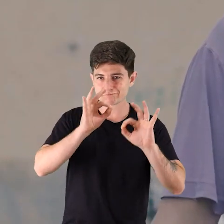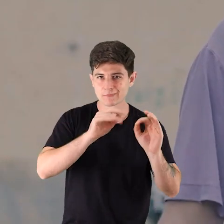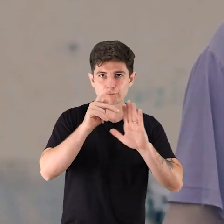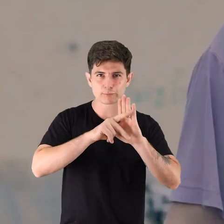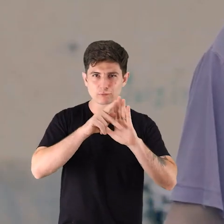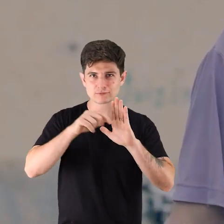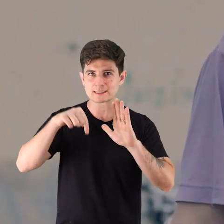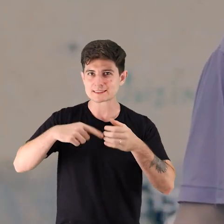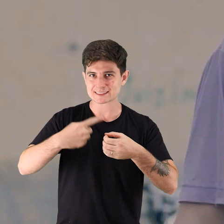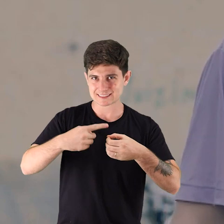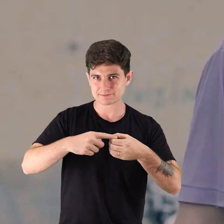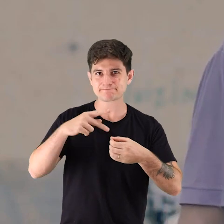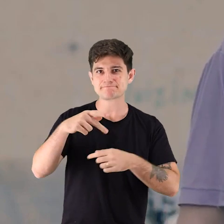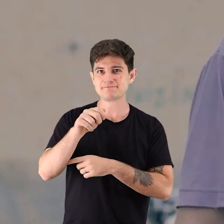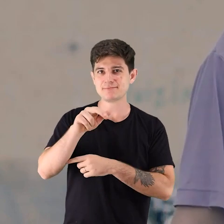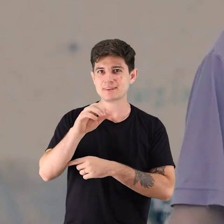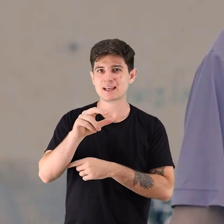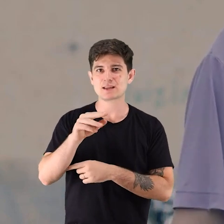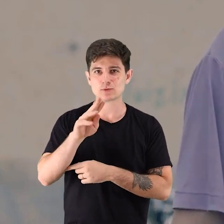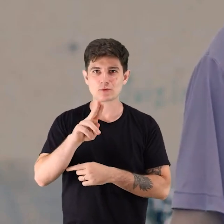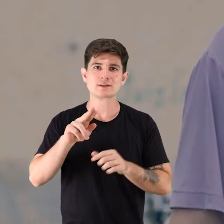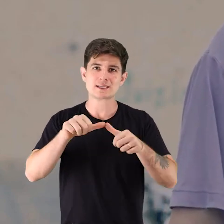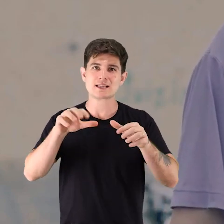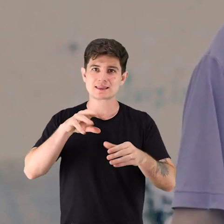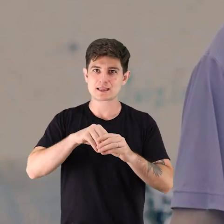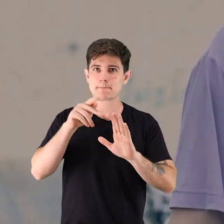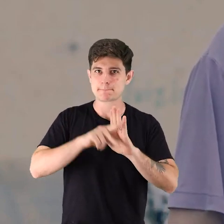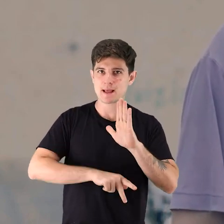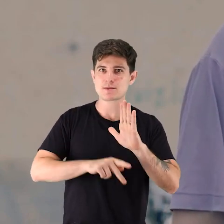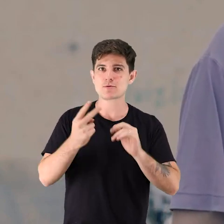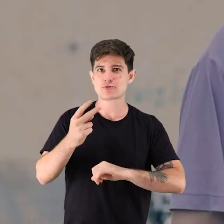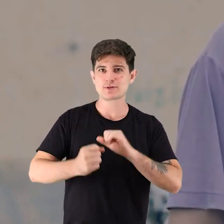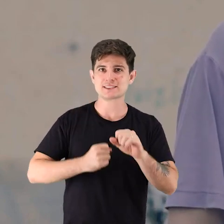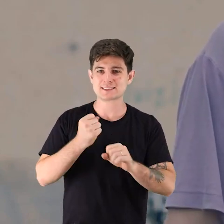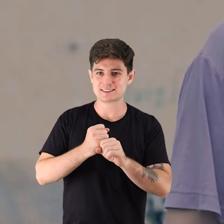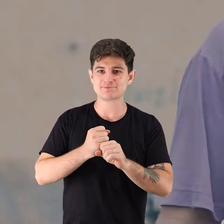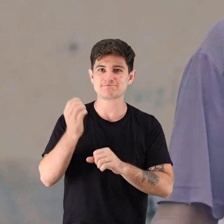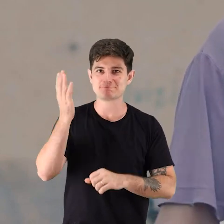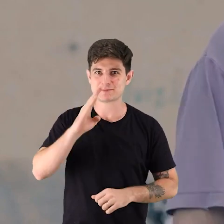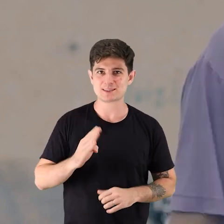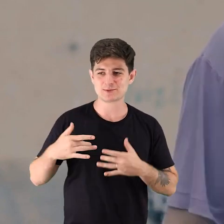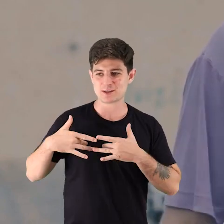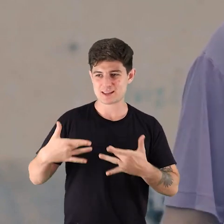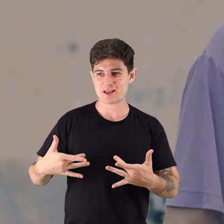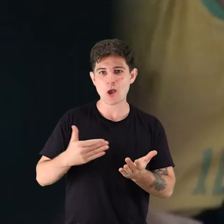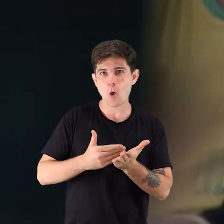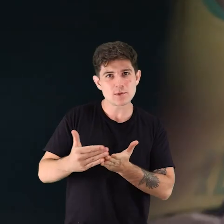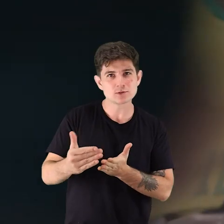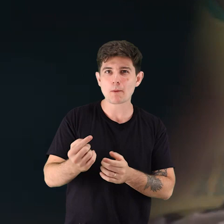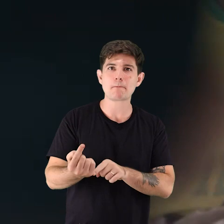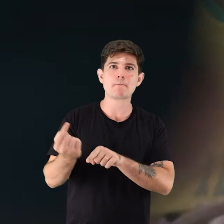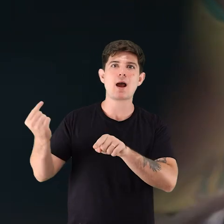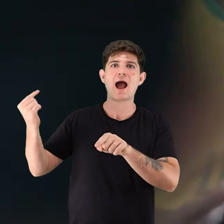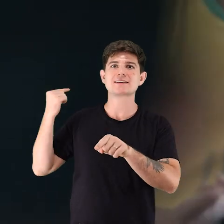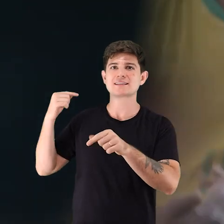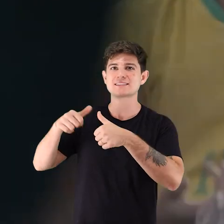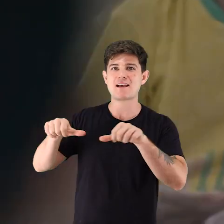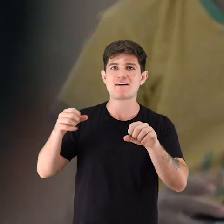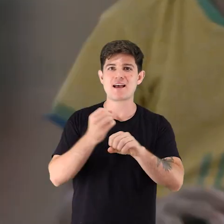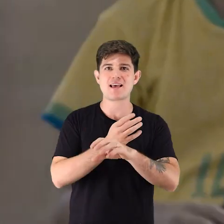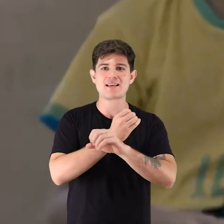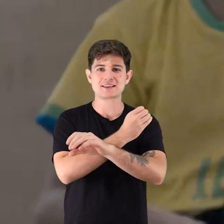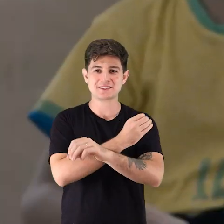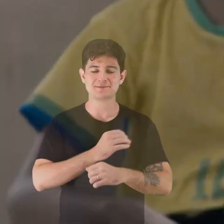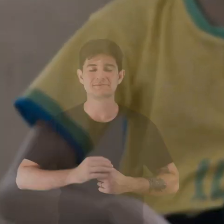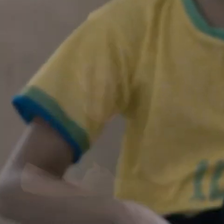Essas ações aqui em Paracatu, Minas Gerais, elas fazem parte do Plano Bienal Brasil Solidário. Mas elas não começaram hoje, elas começaram muito tempo atrás com o